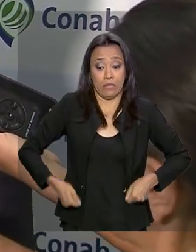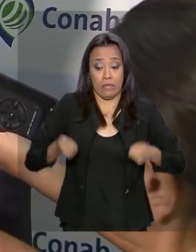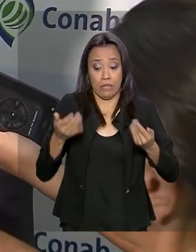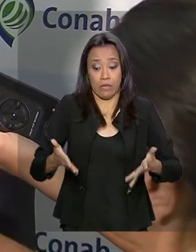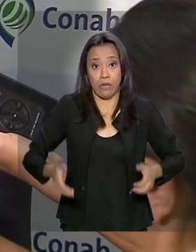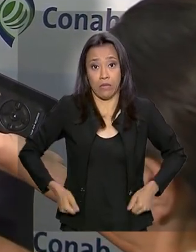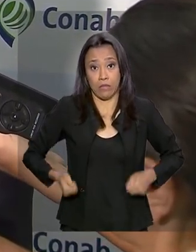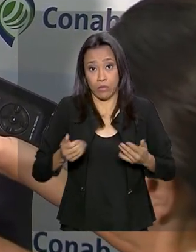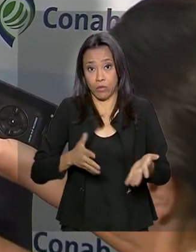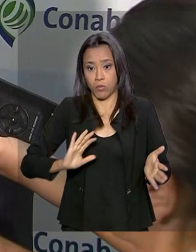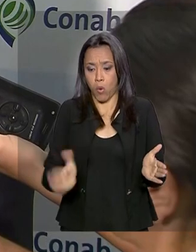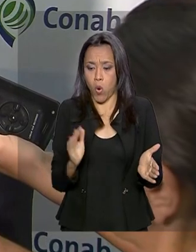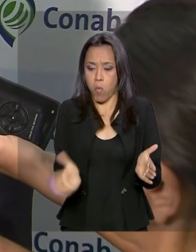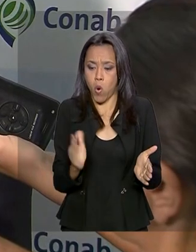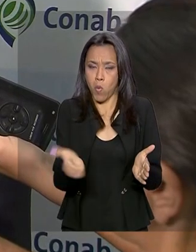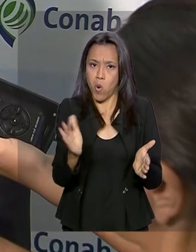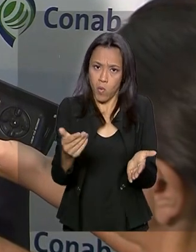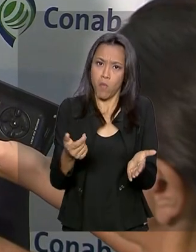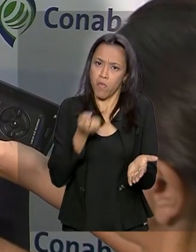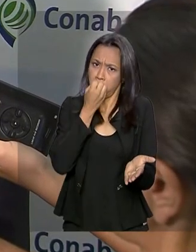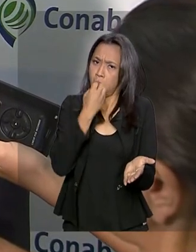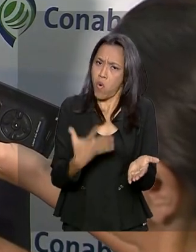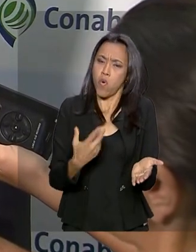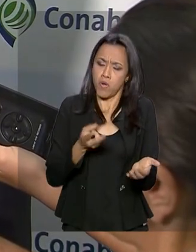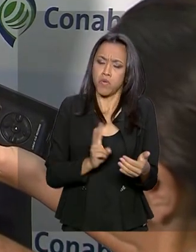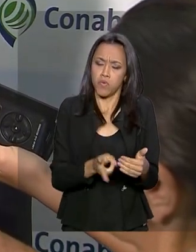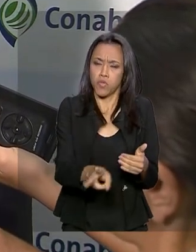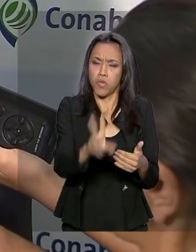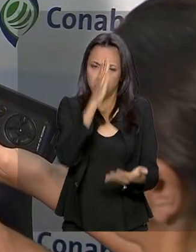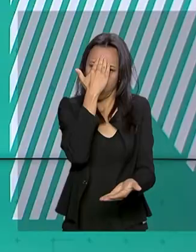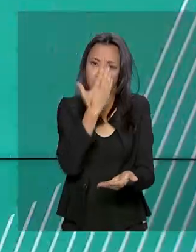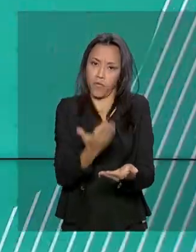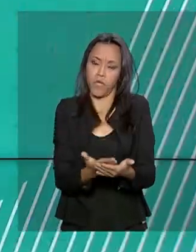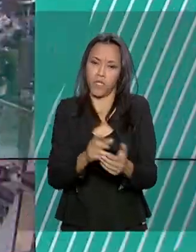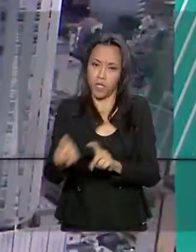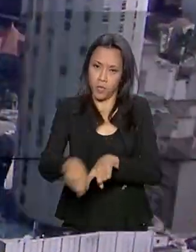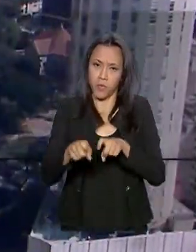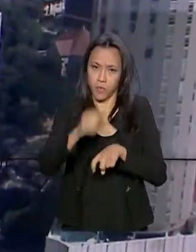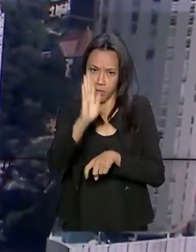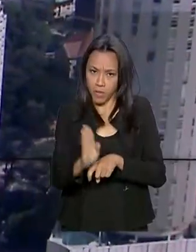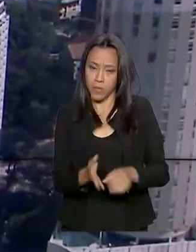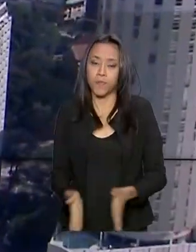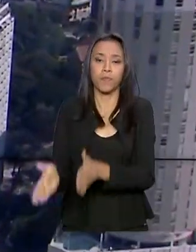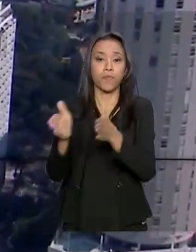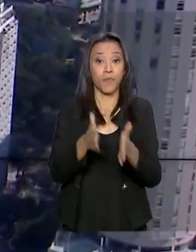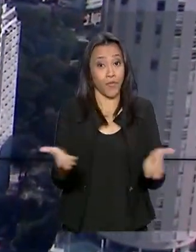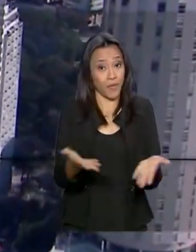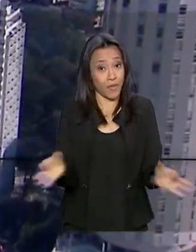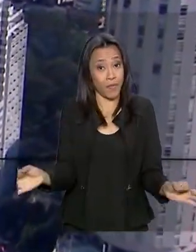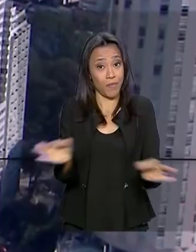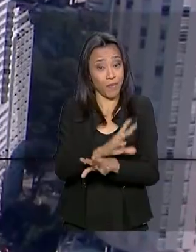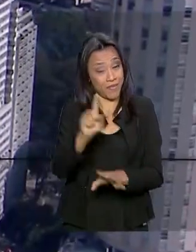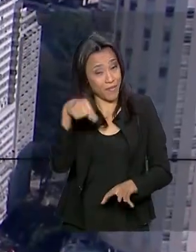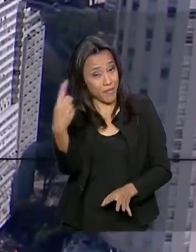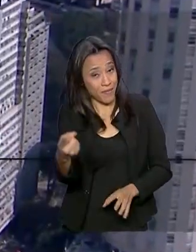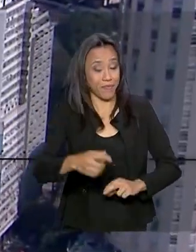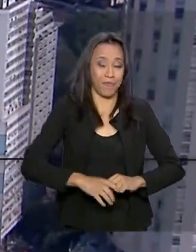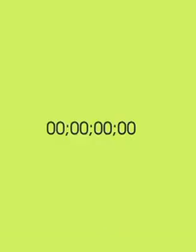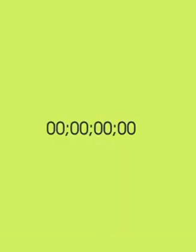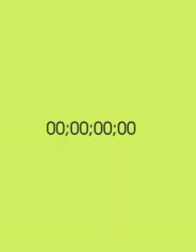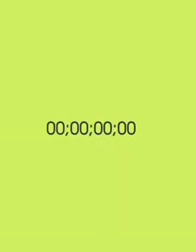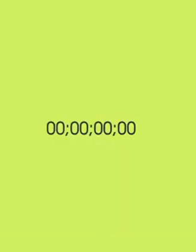mas também boa e seguimos confiantes aí na nossa agricultura. O governo agora fica por aqui. Até a próxima.